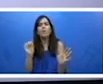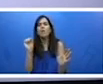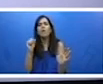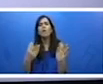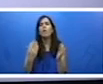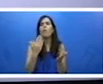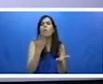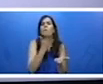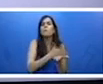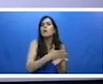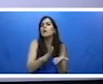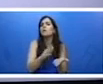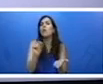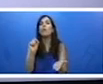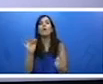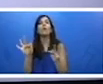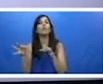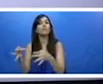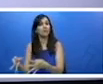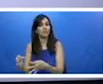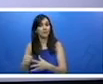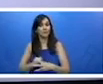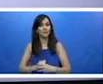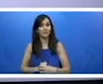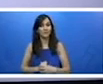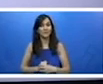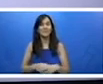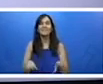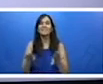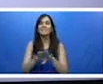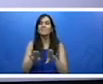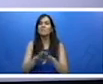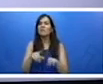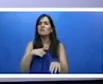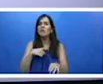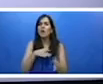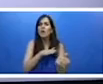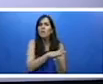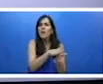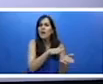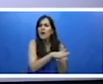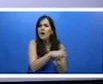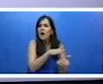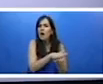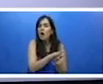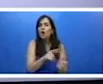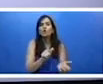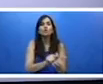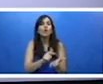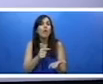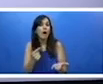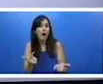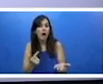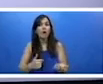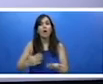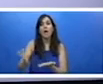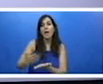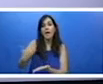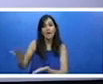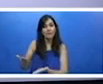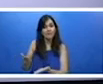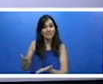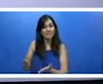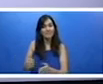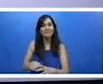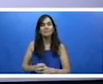final. Nos veículos de comunicação impressos, que são, no caso, jornais, revistas, etc.,